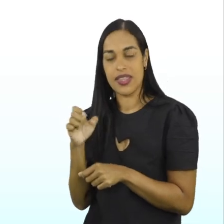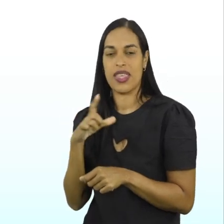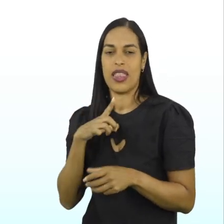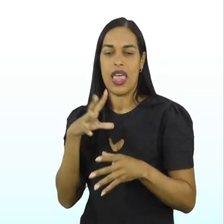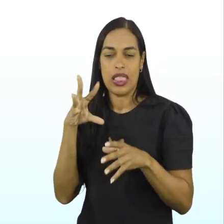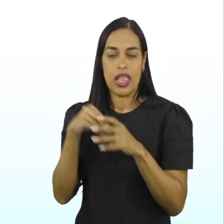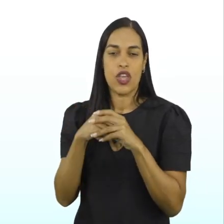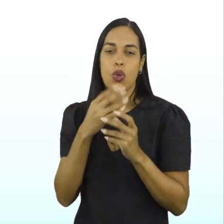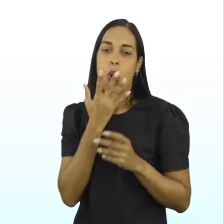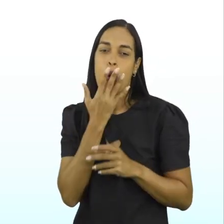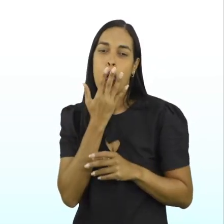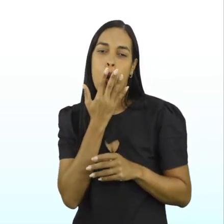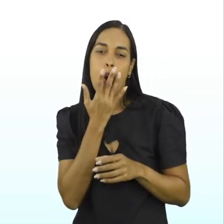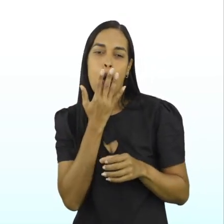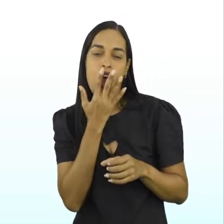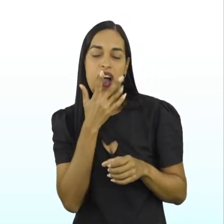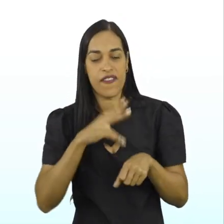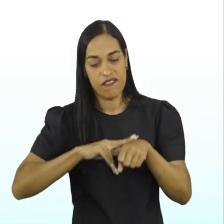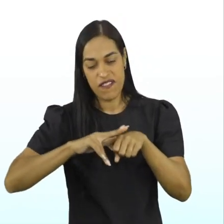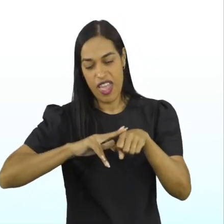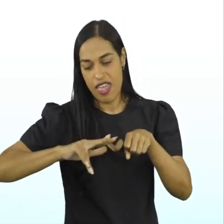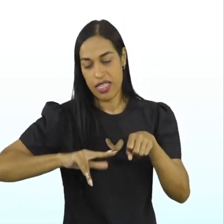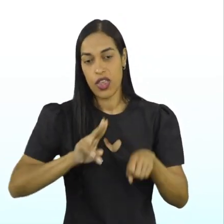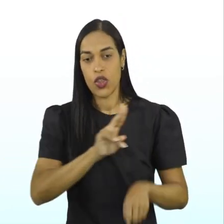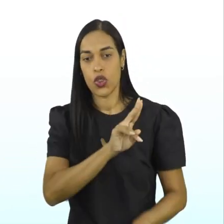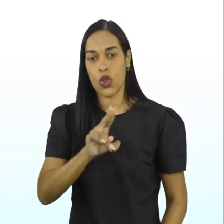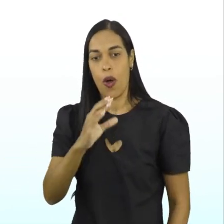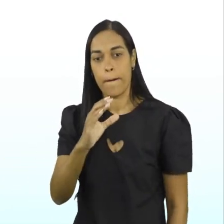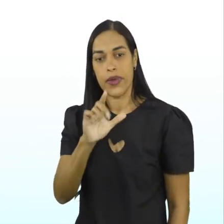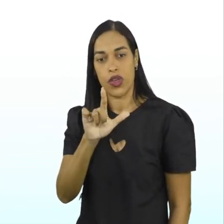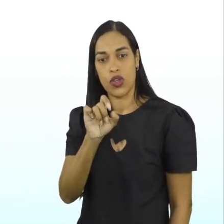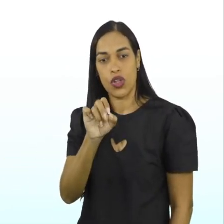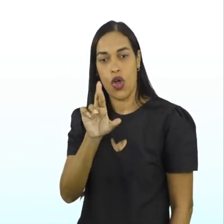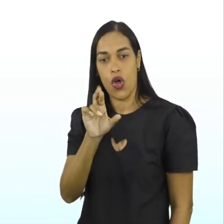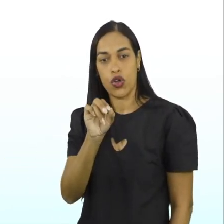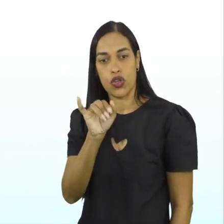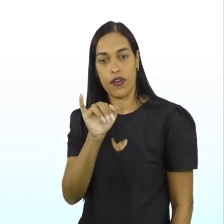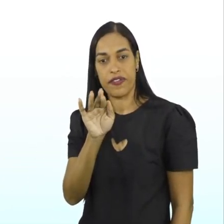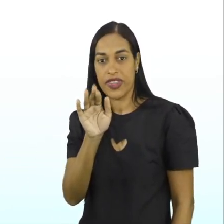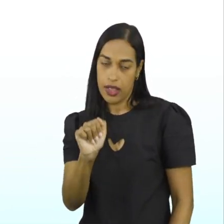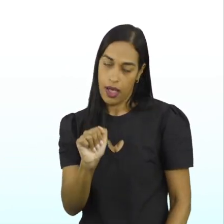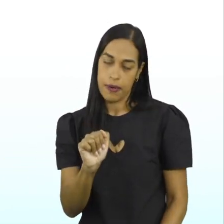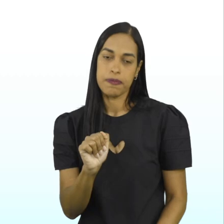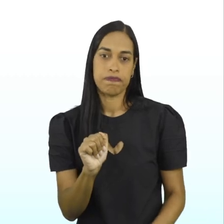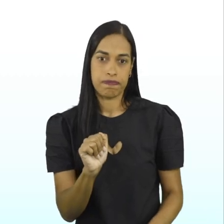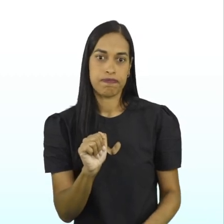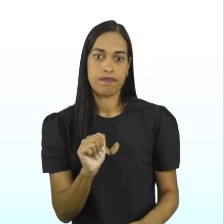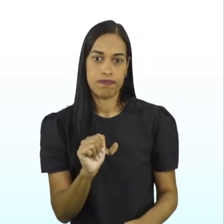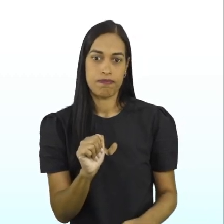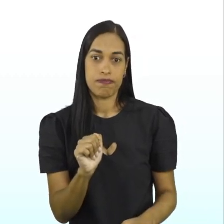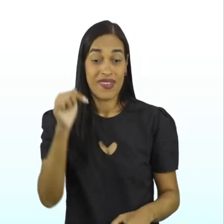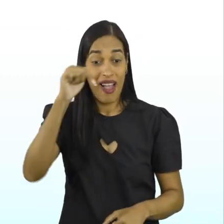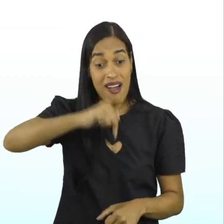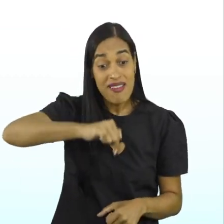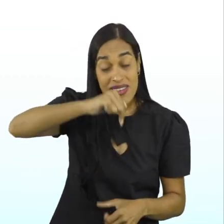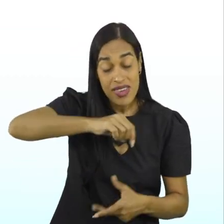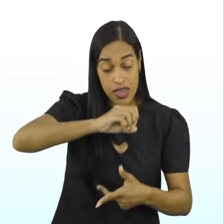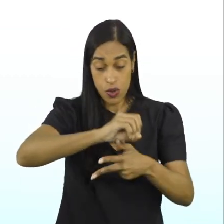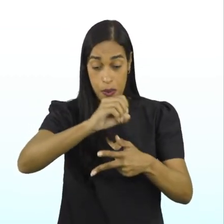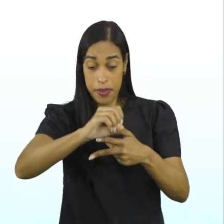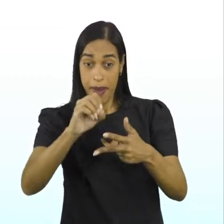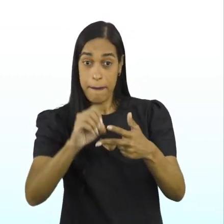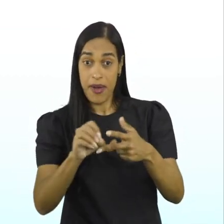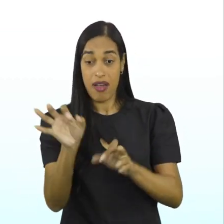verde, chamado de clorofila, tá? Tranquilo? Eu não poderia, aqui no Prepara Enem